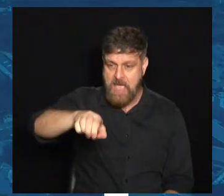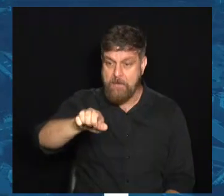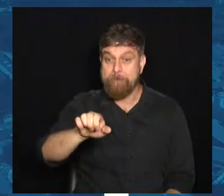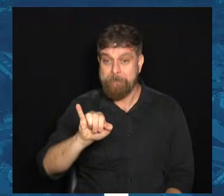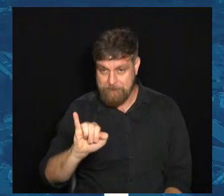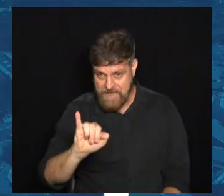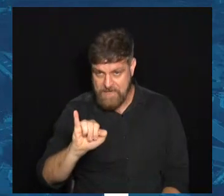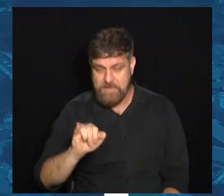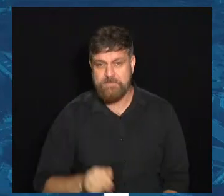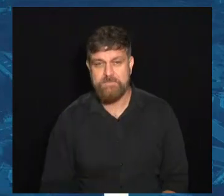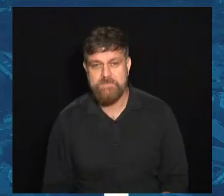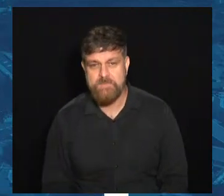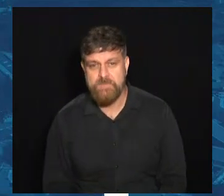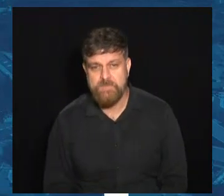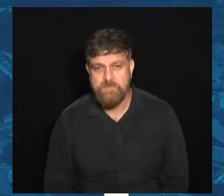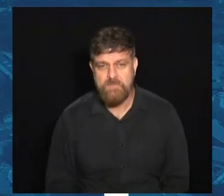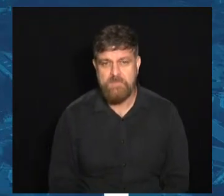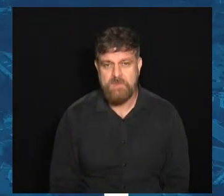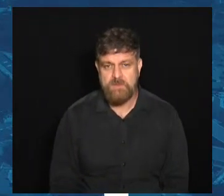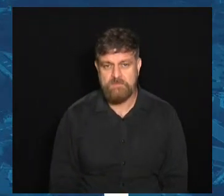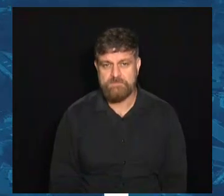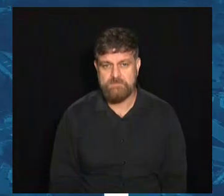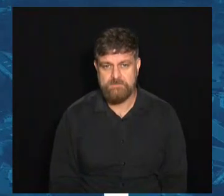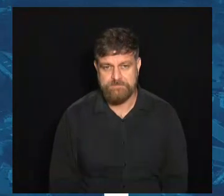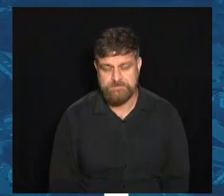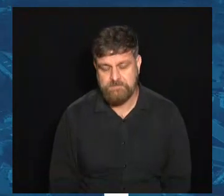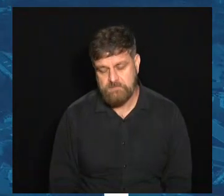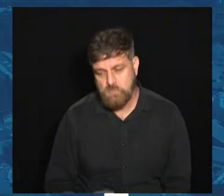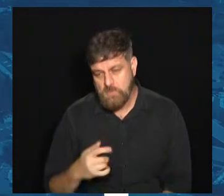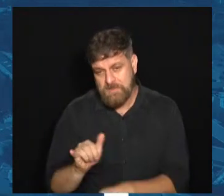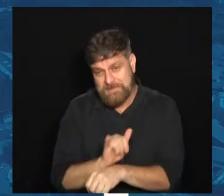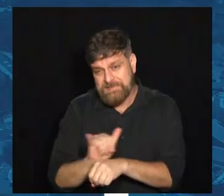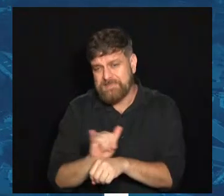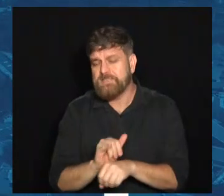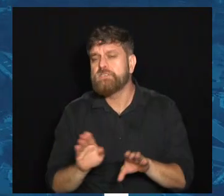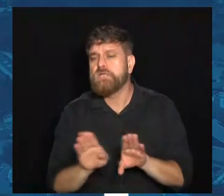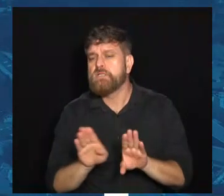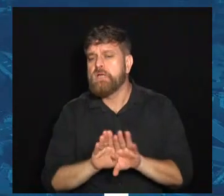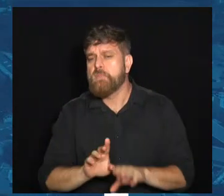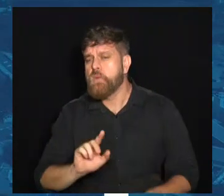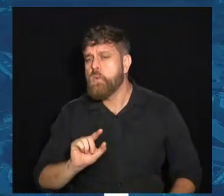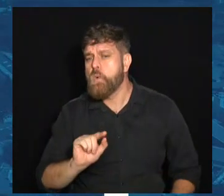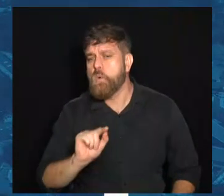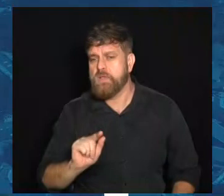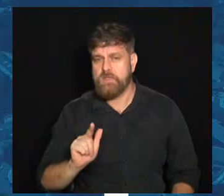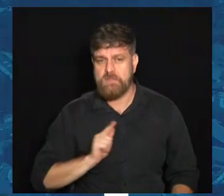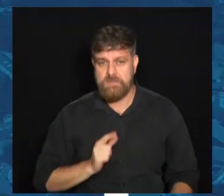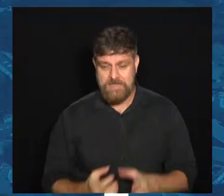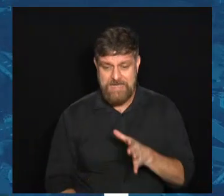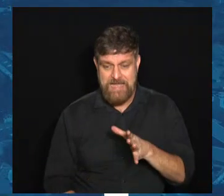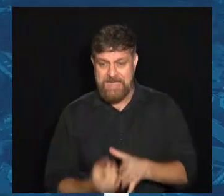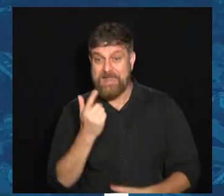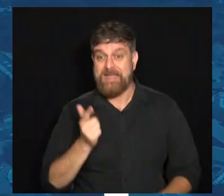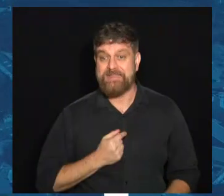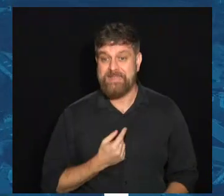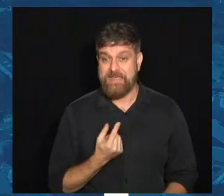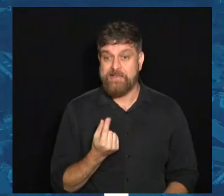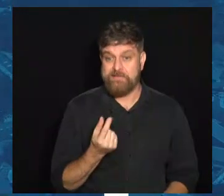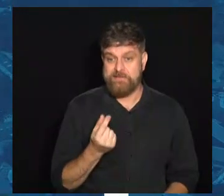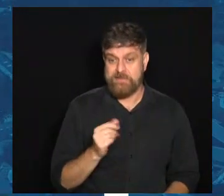microempreendedores individuais, uma das medidas. A outra medida, instituir a renda